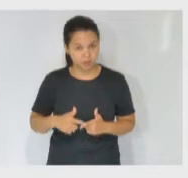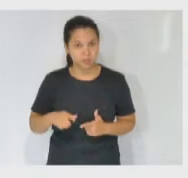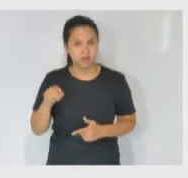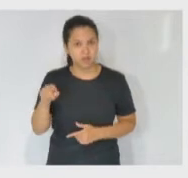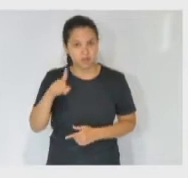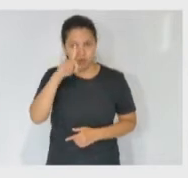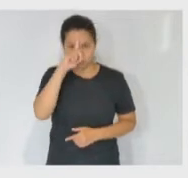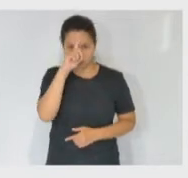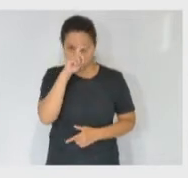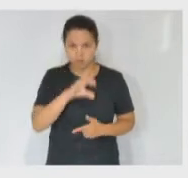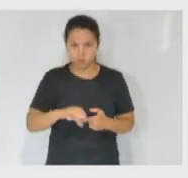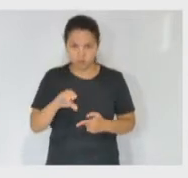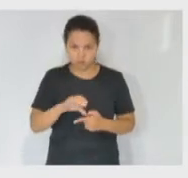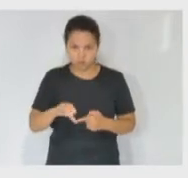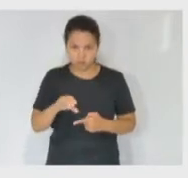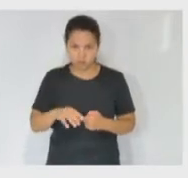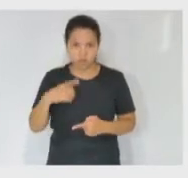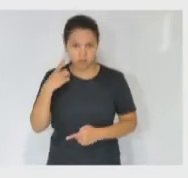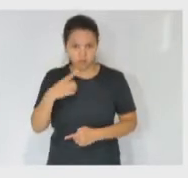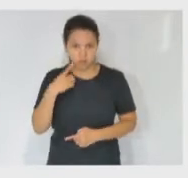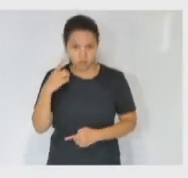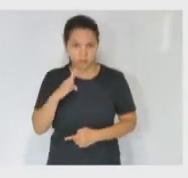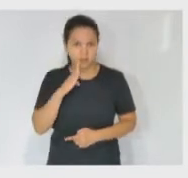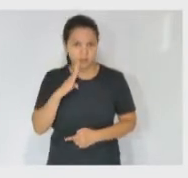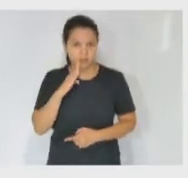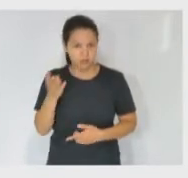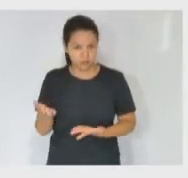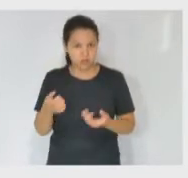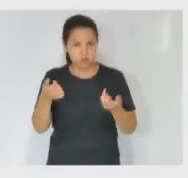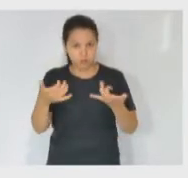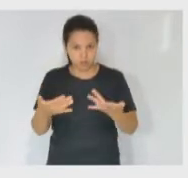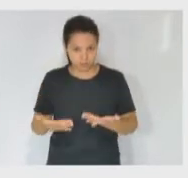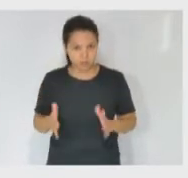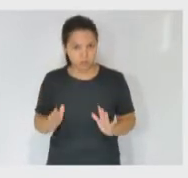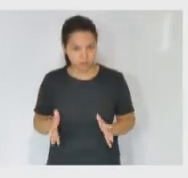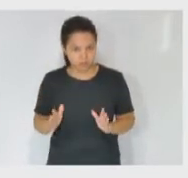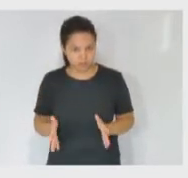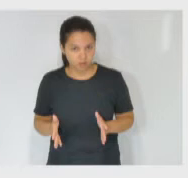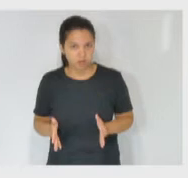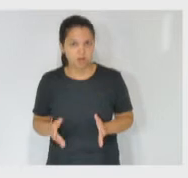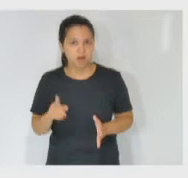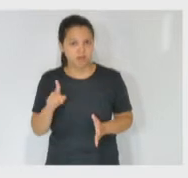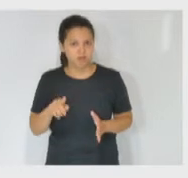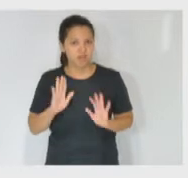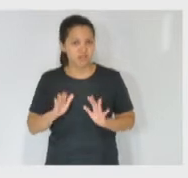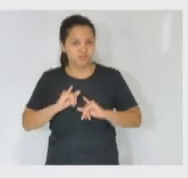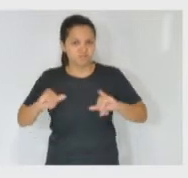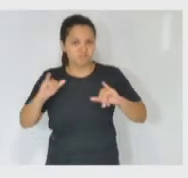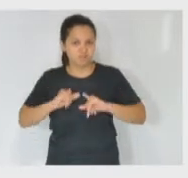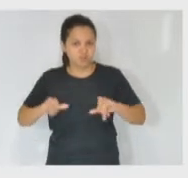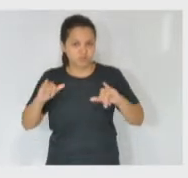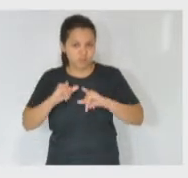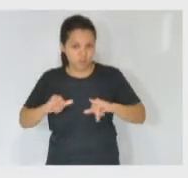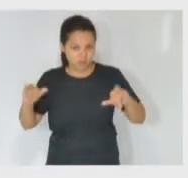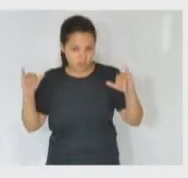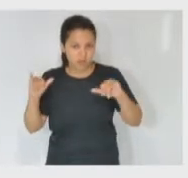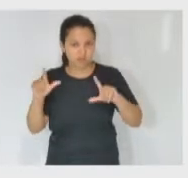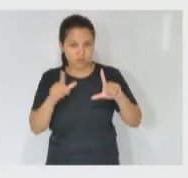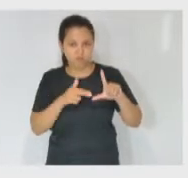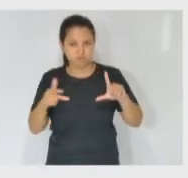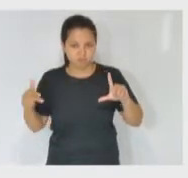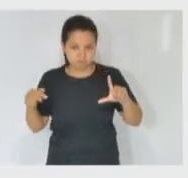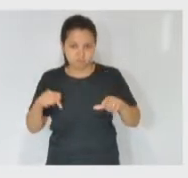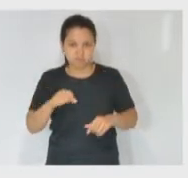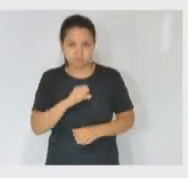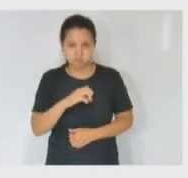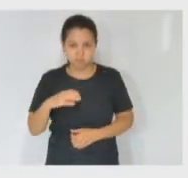muito bem levantada também pelo deputado Berlanda, que foi noticiado na imprensa catarinense, todos